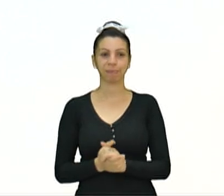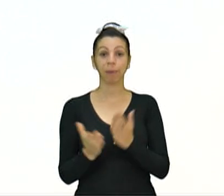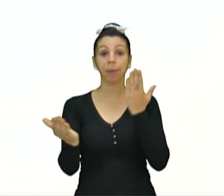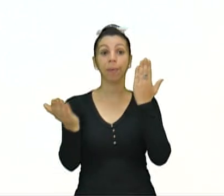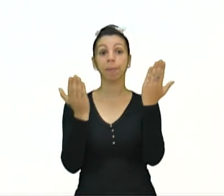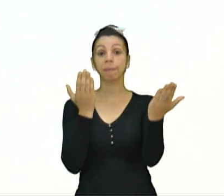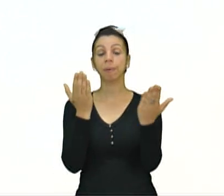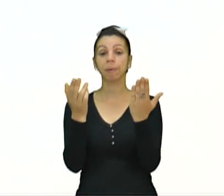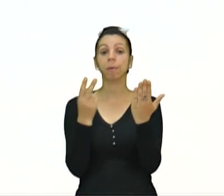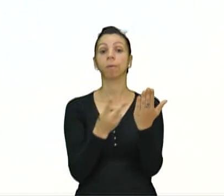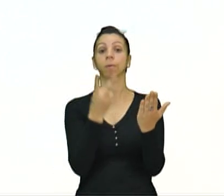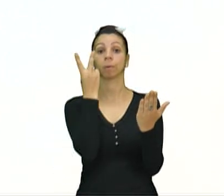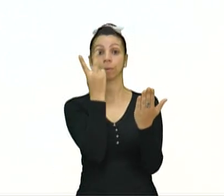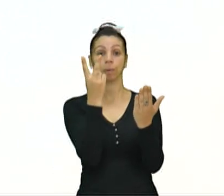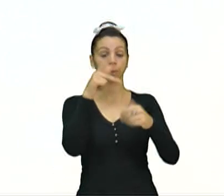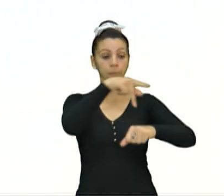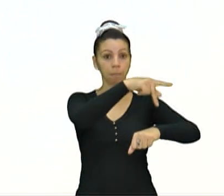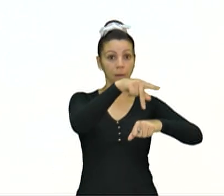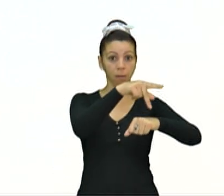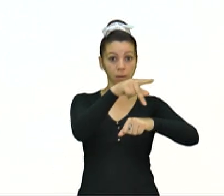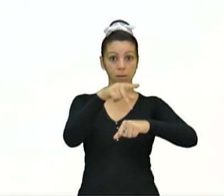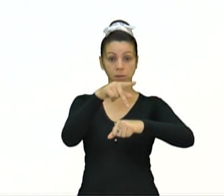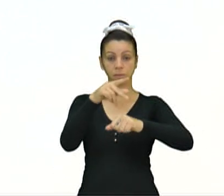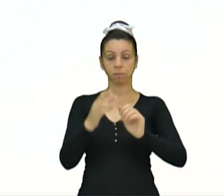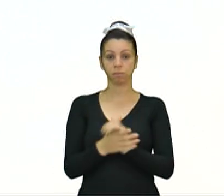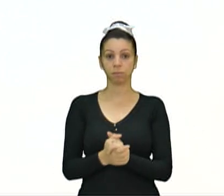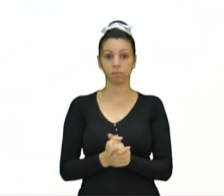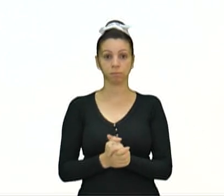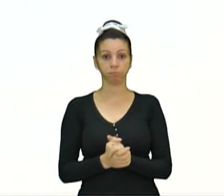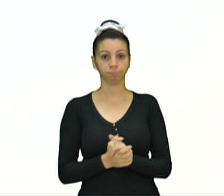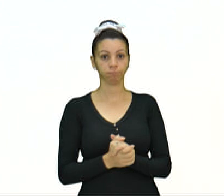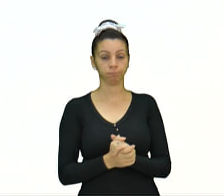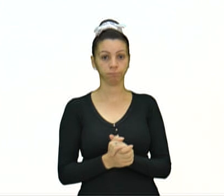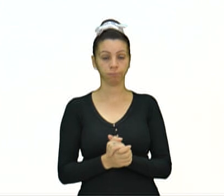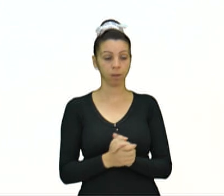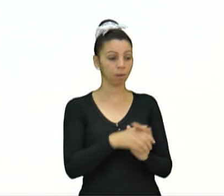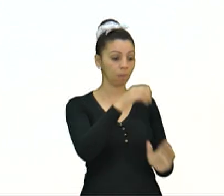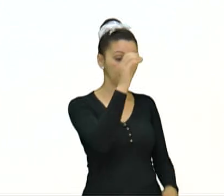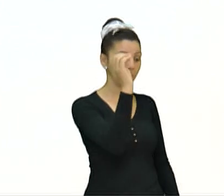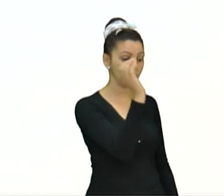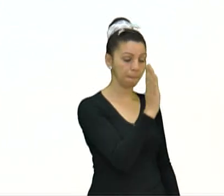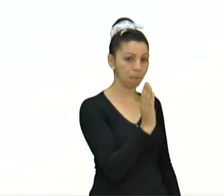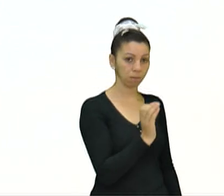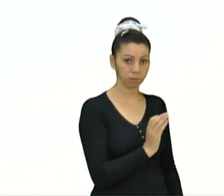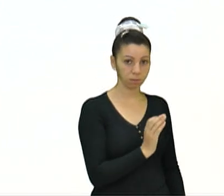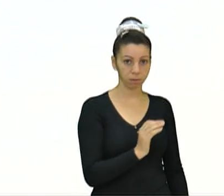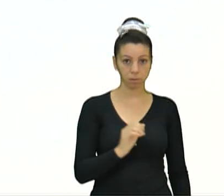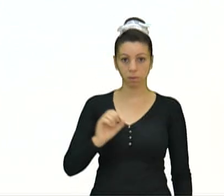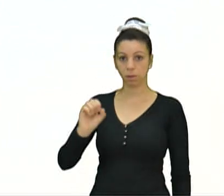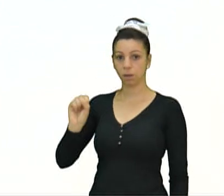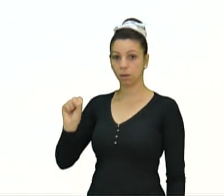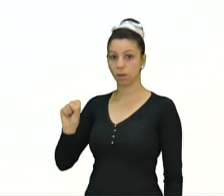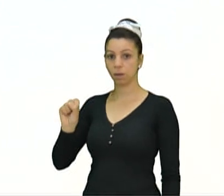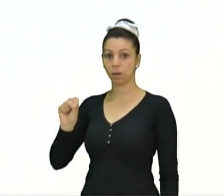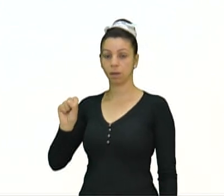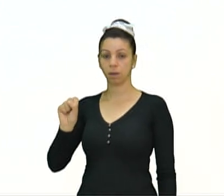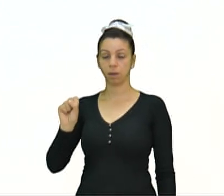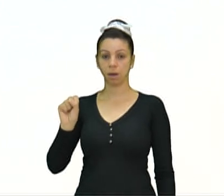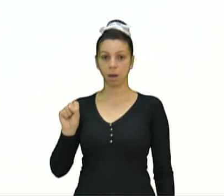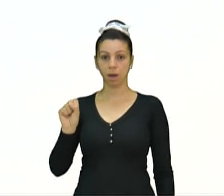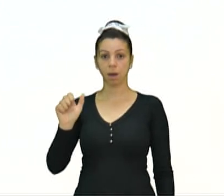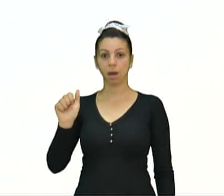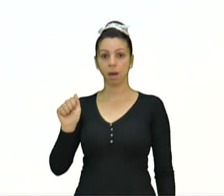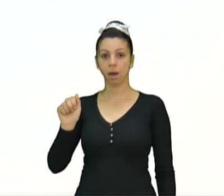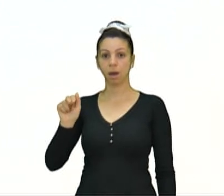aqui com vocês dois países em especial. Brazil and Australia. Nós estamos falando sobre comparativos, então nós